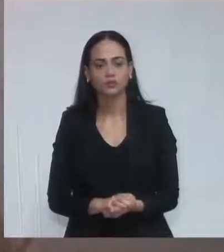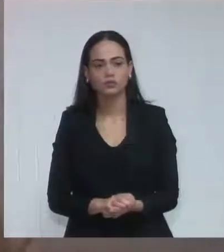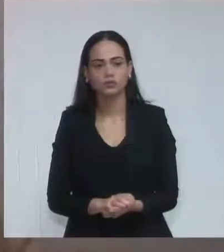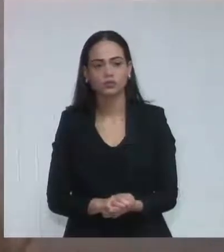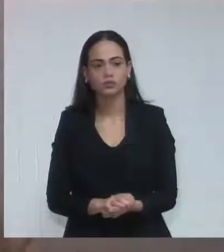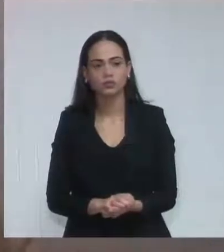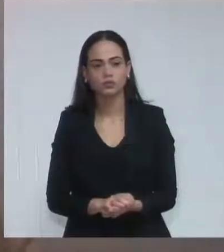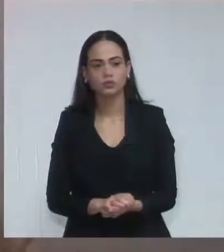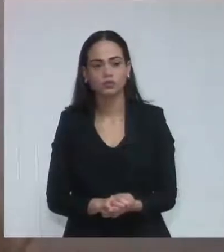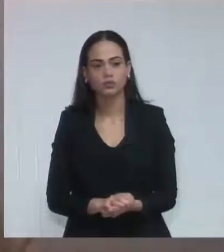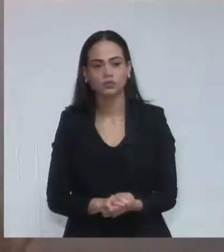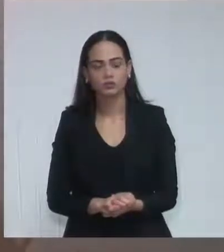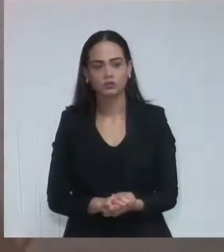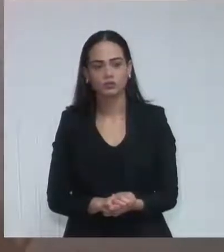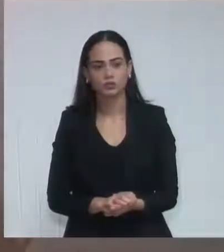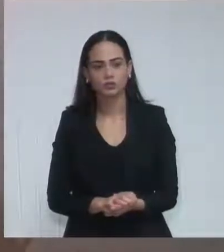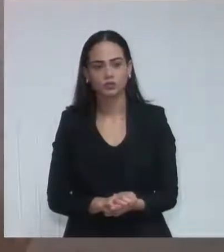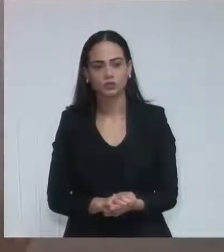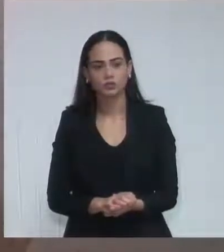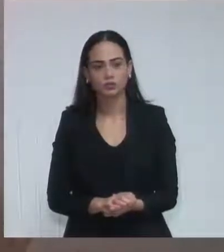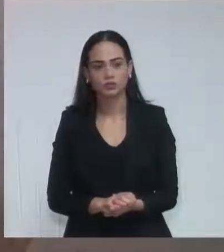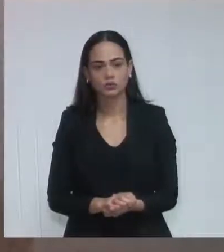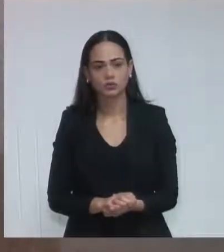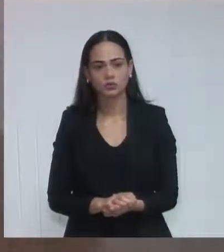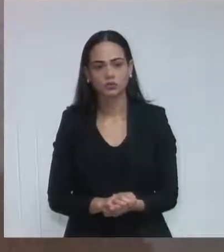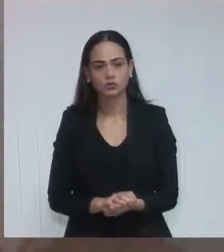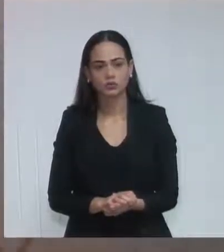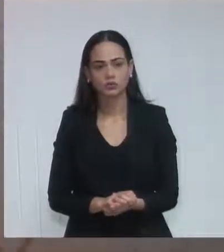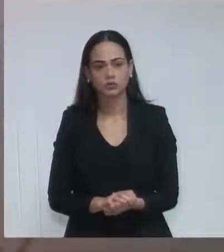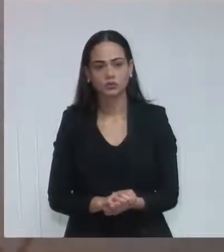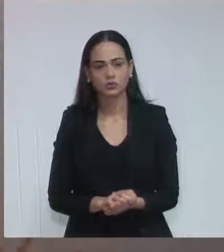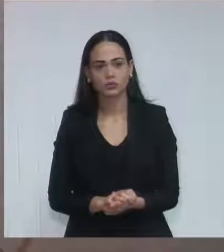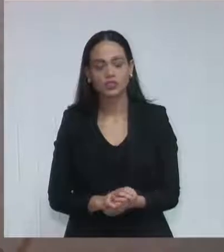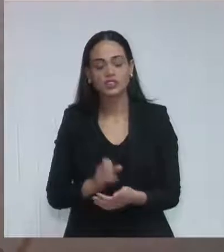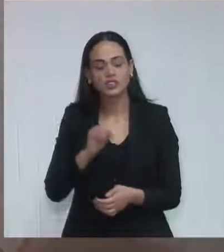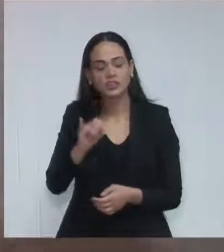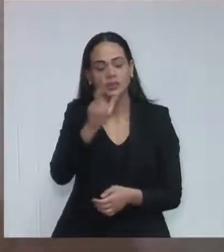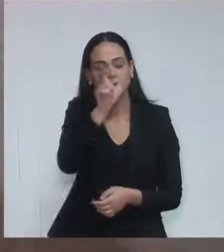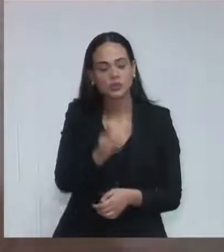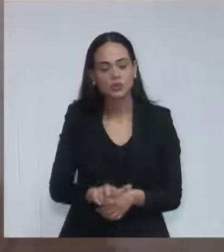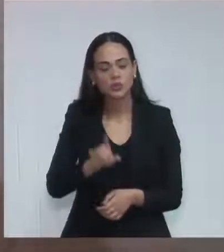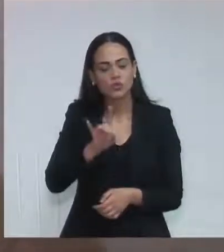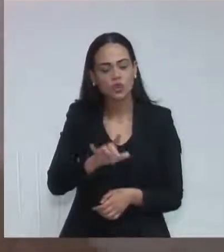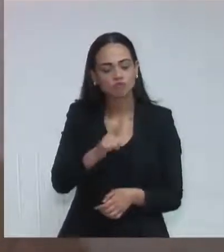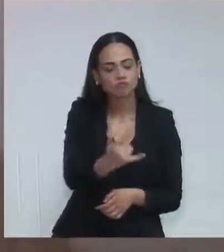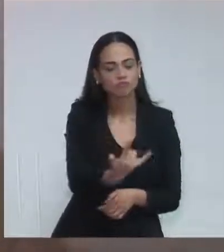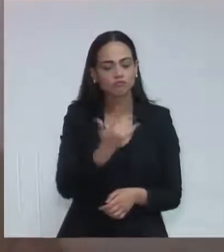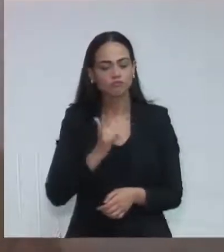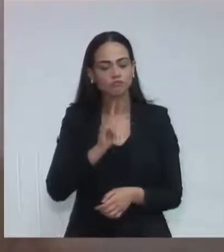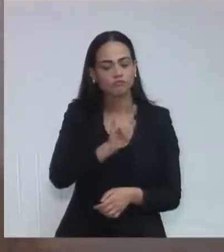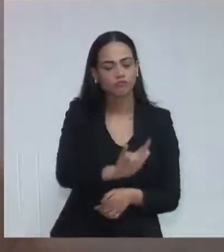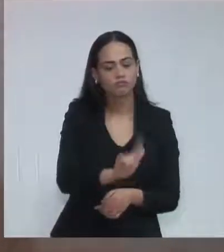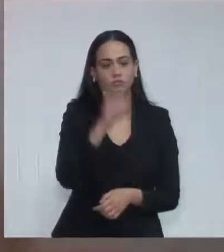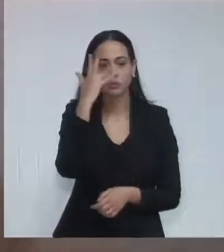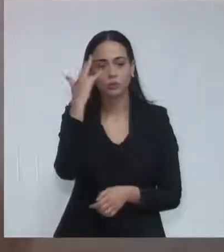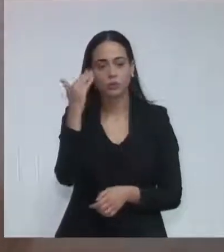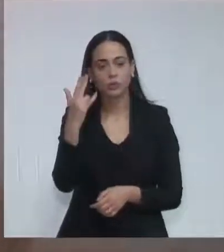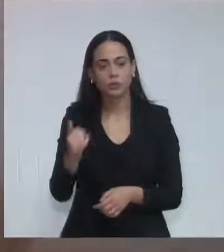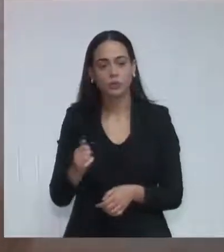vós amam? Que recompensa tendes? Não faz publicamos também